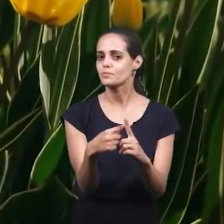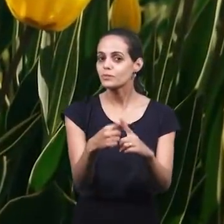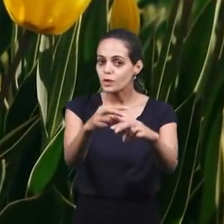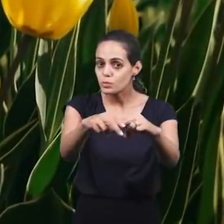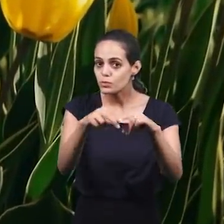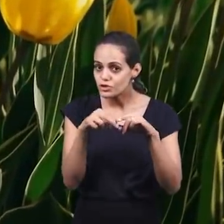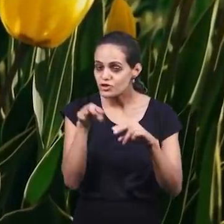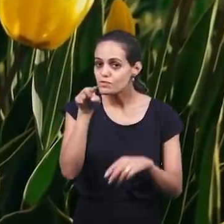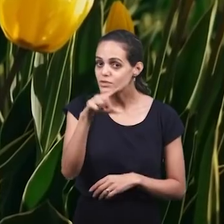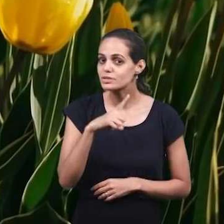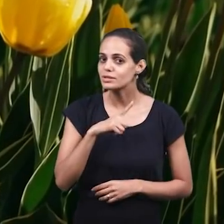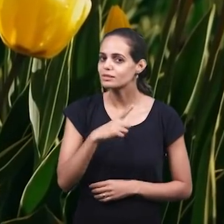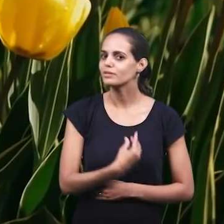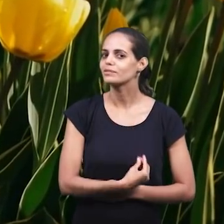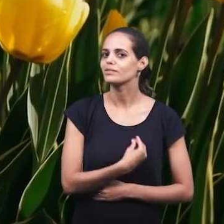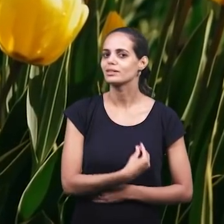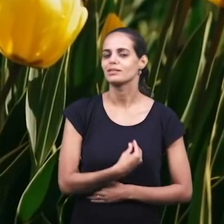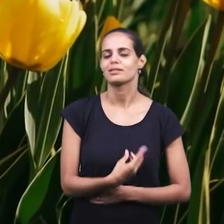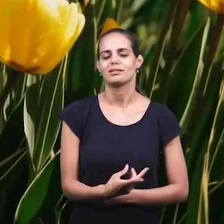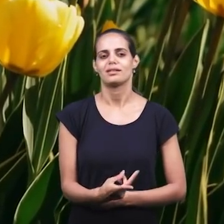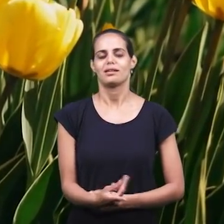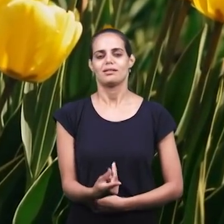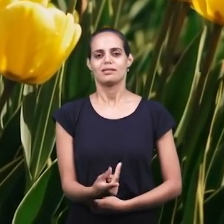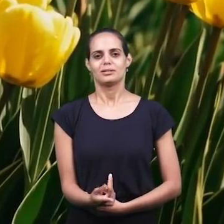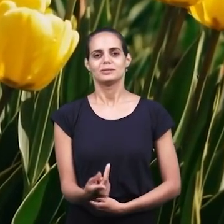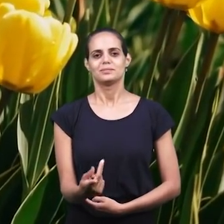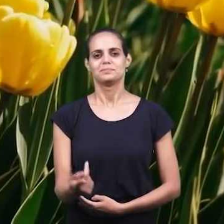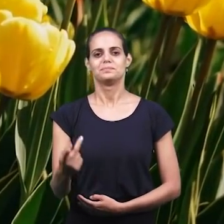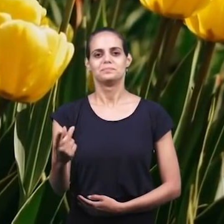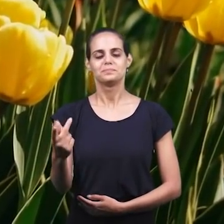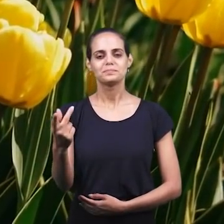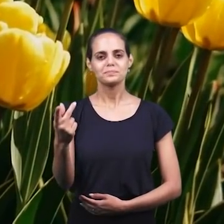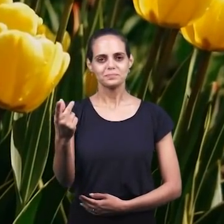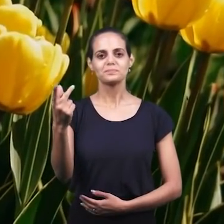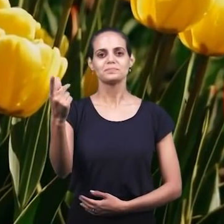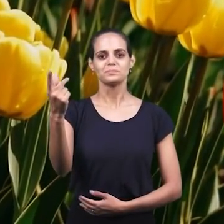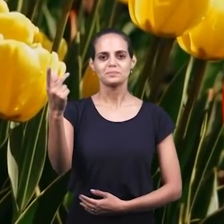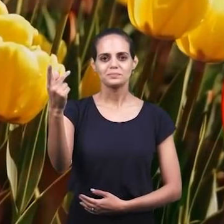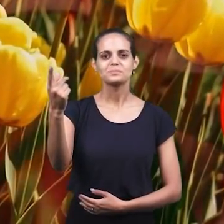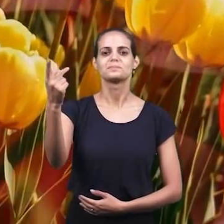que você tenha vida em abundância,